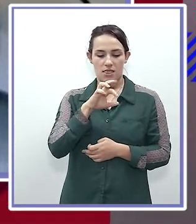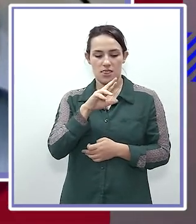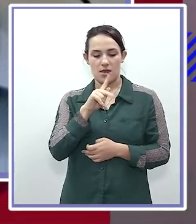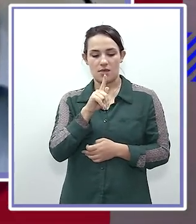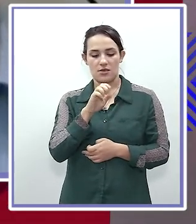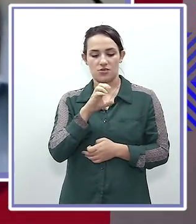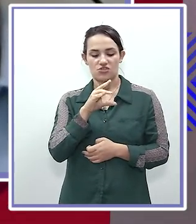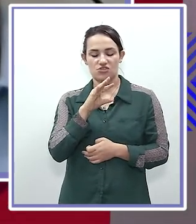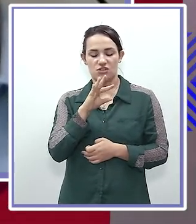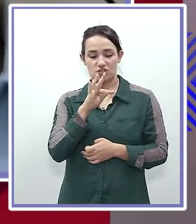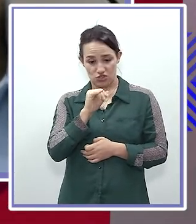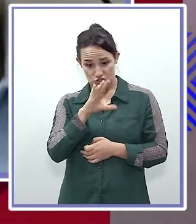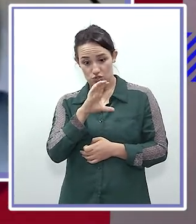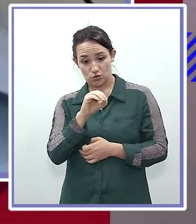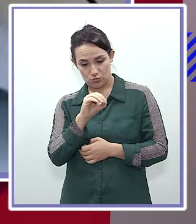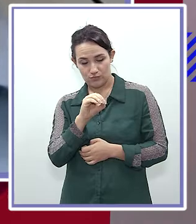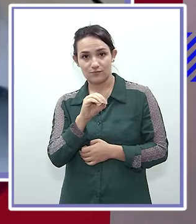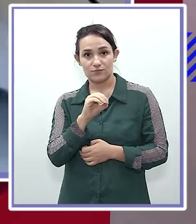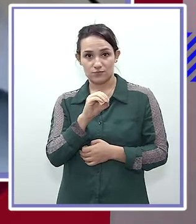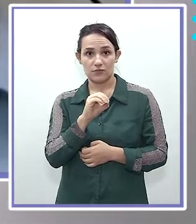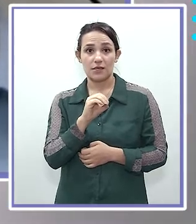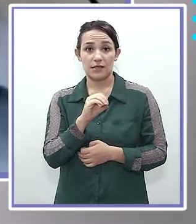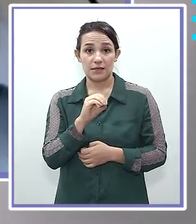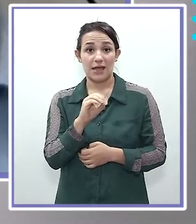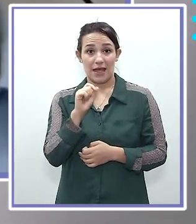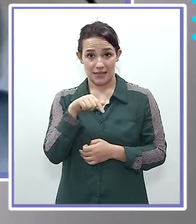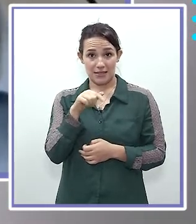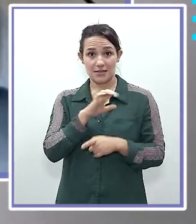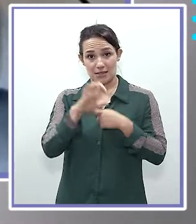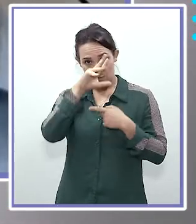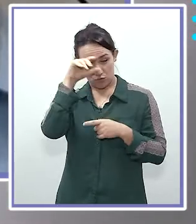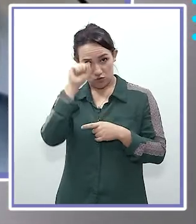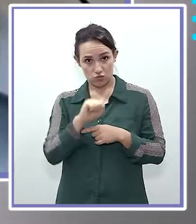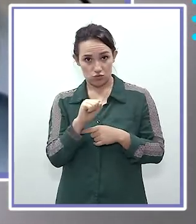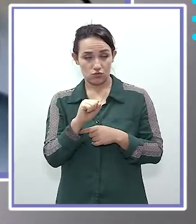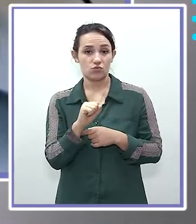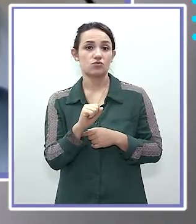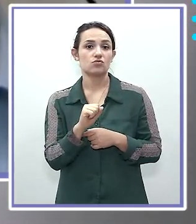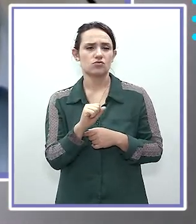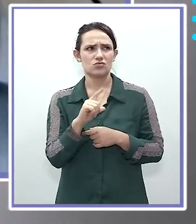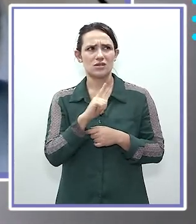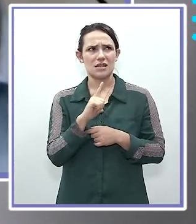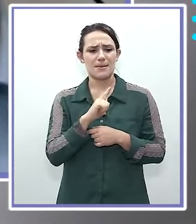Mato Grosso do Sul, se eu errar a unidade de medida, o senhor me corrige por gentileza. São